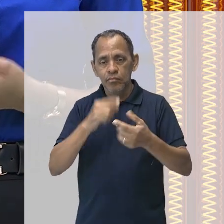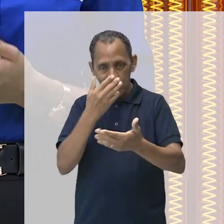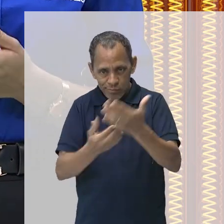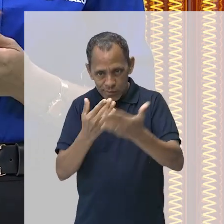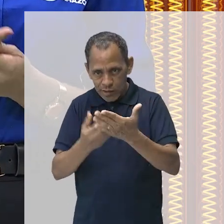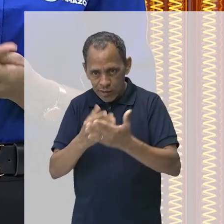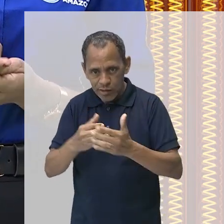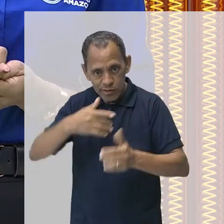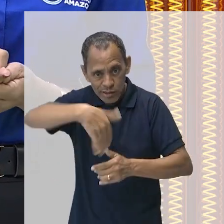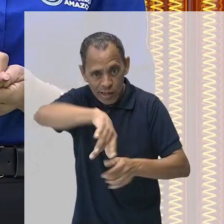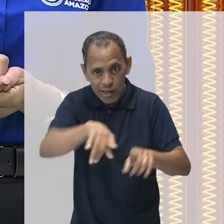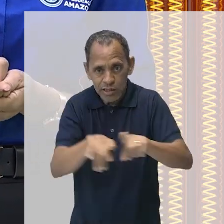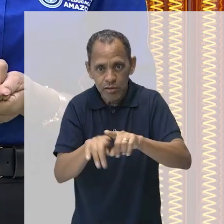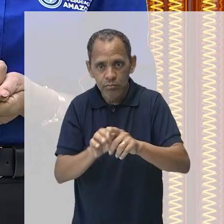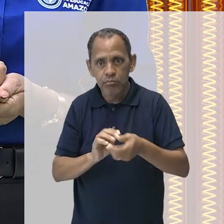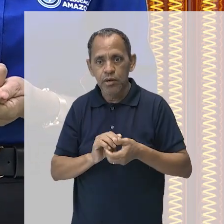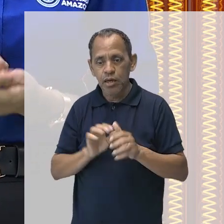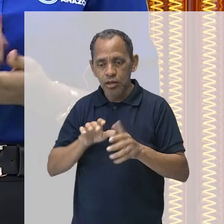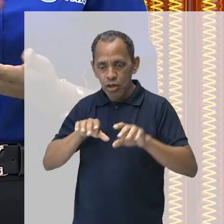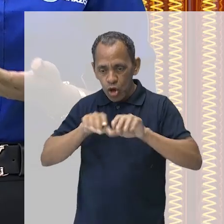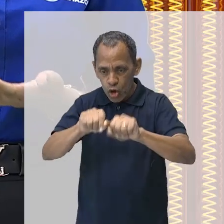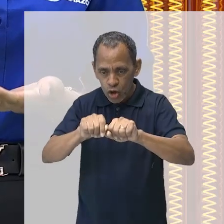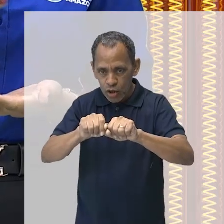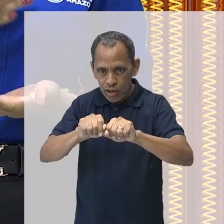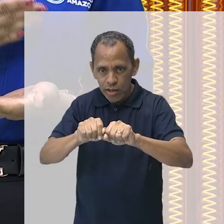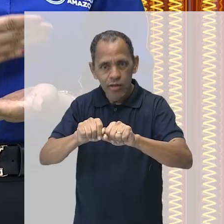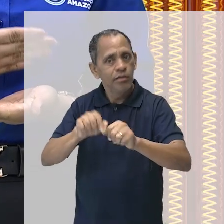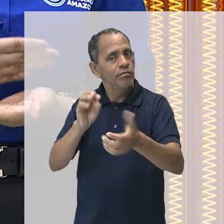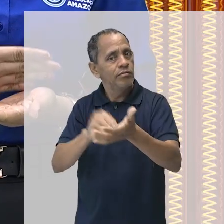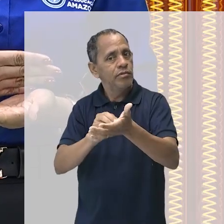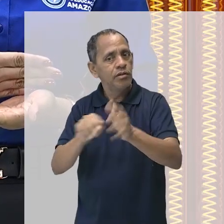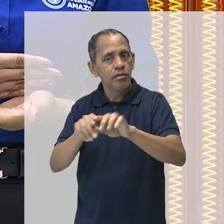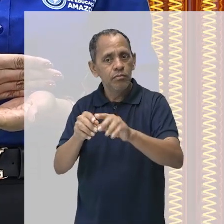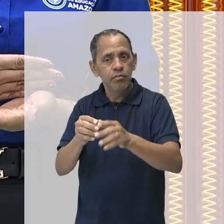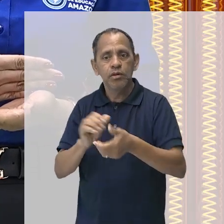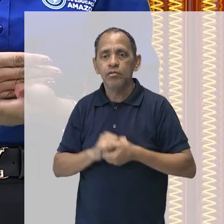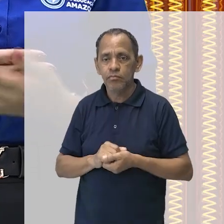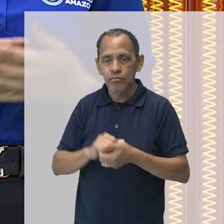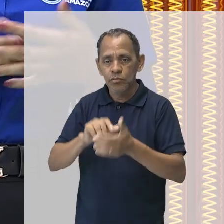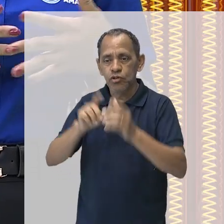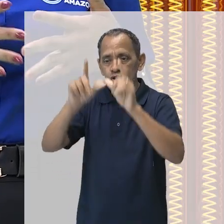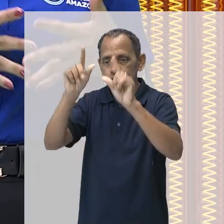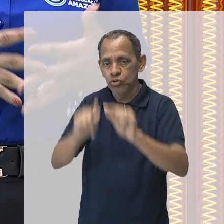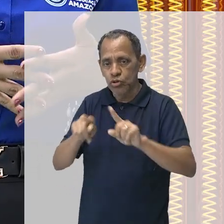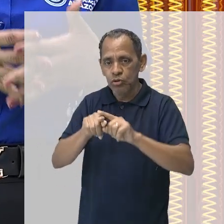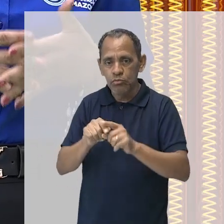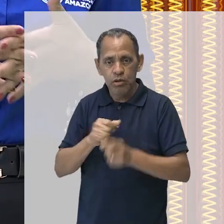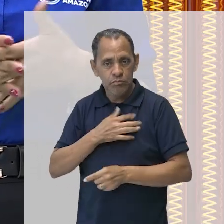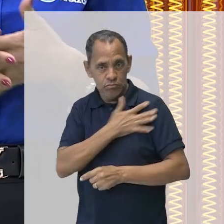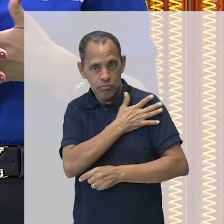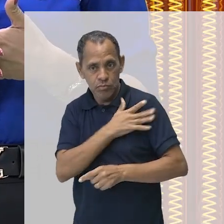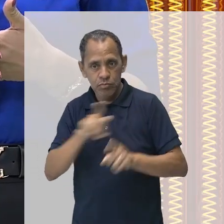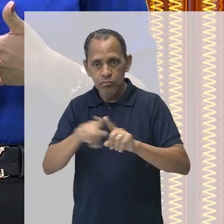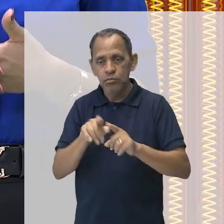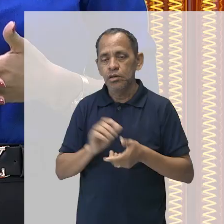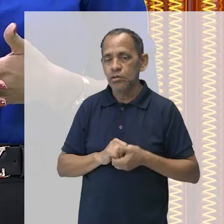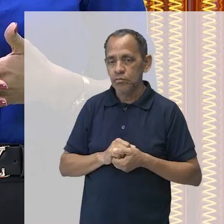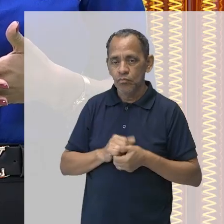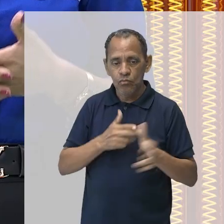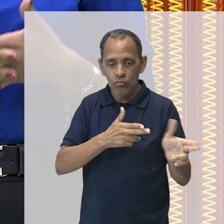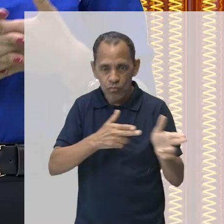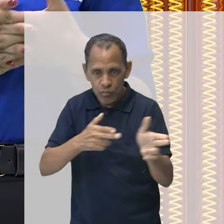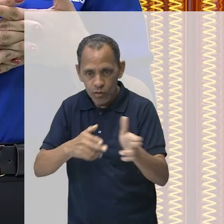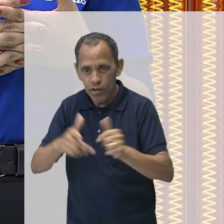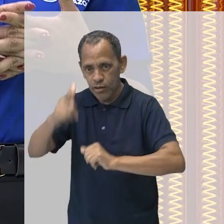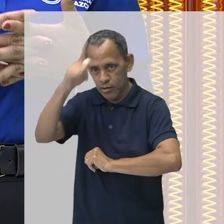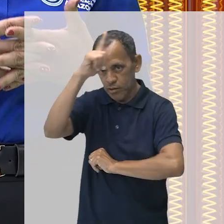territórios, a descolonização, a redução das forças armadas, a desmilitarização da